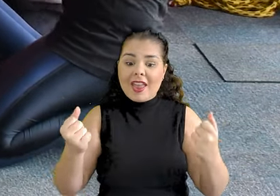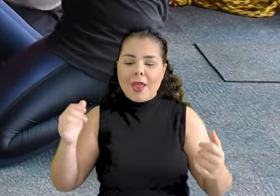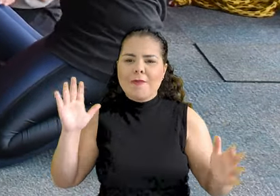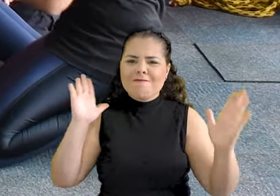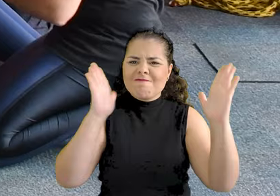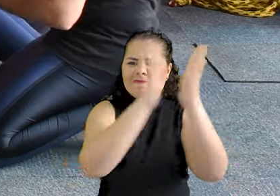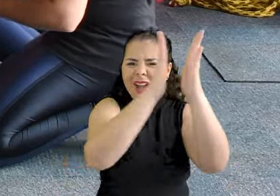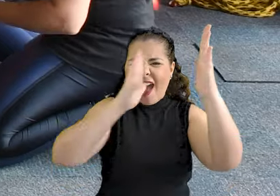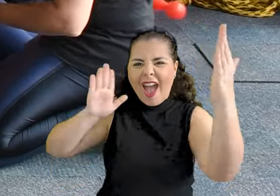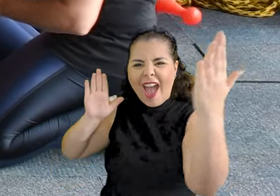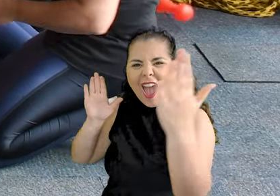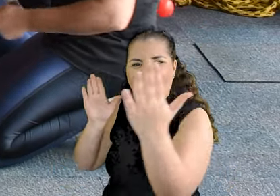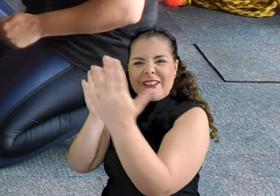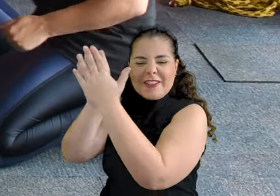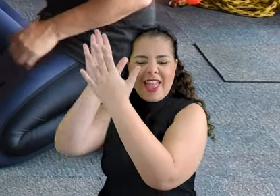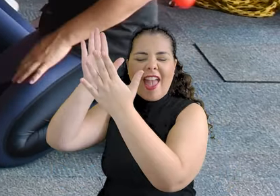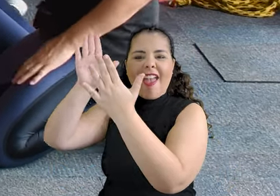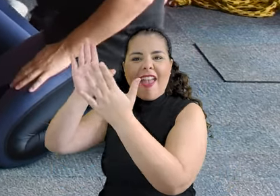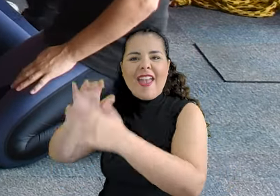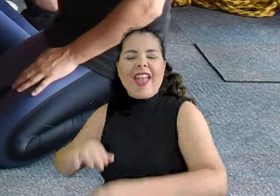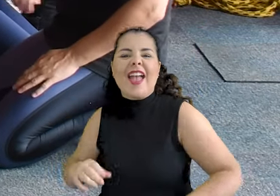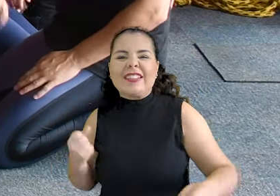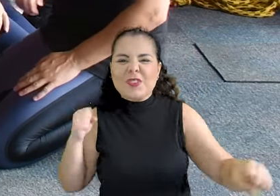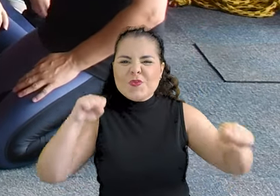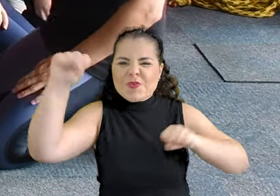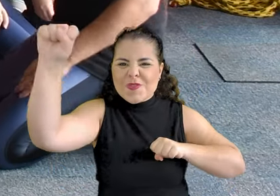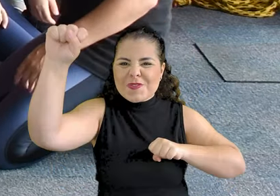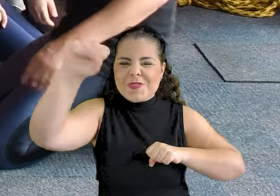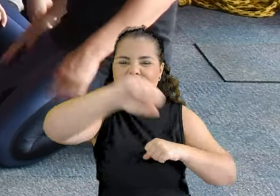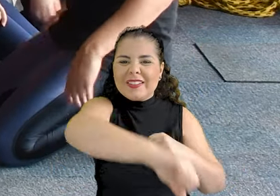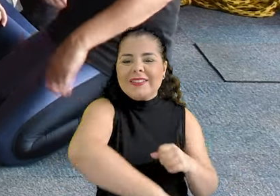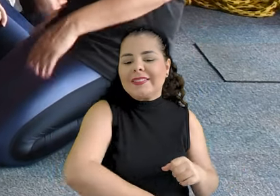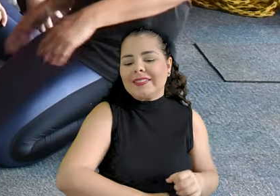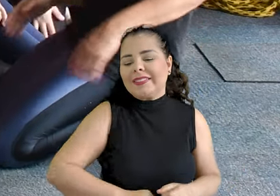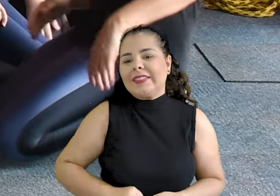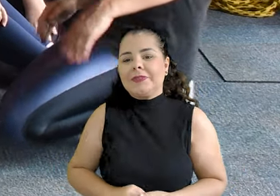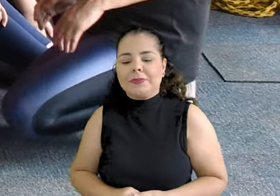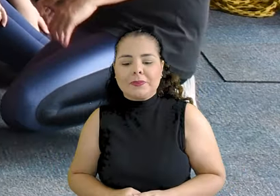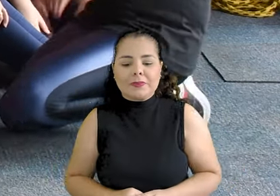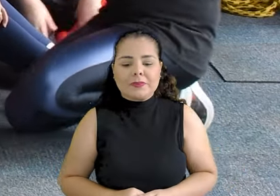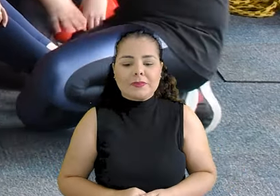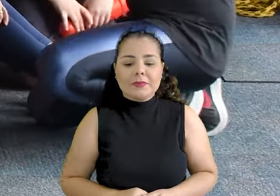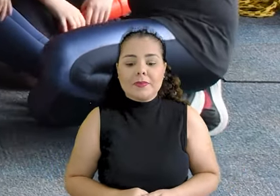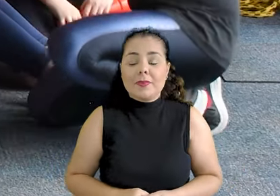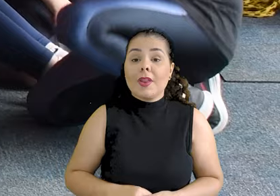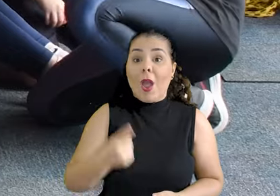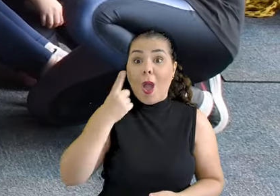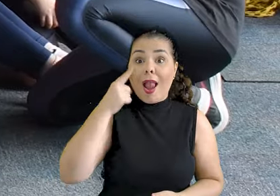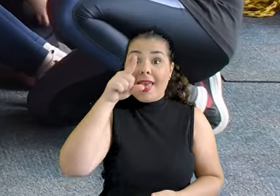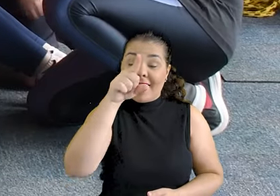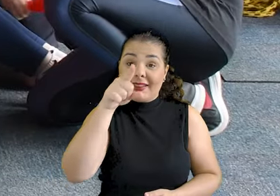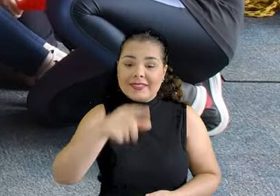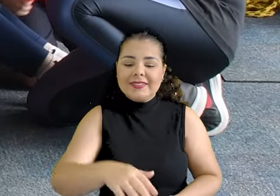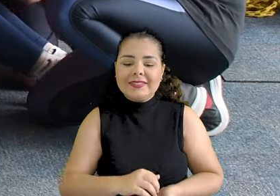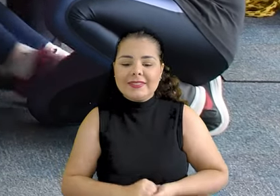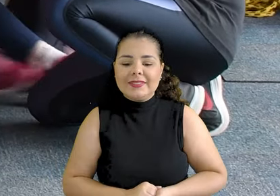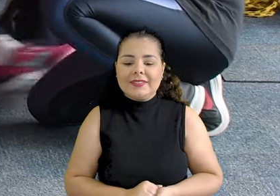Vamos comemorar. Yes, yes, yes. Show, galera.